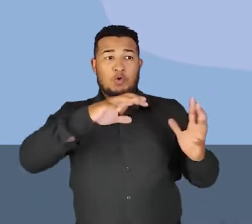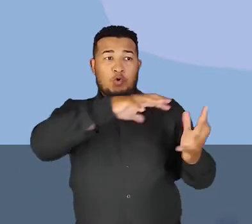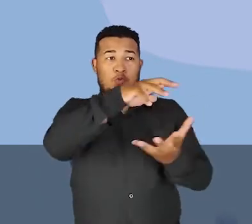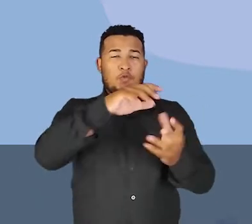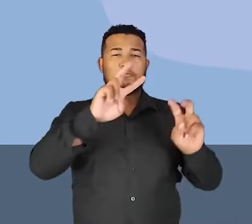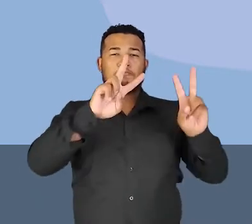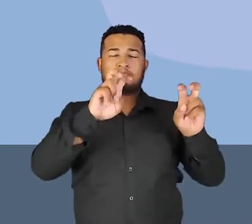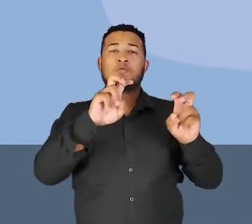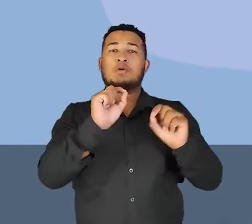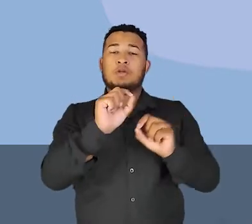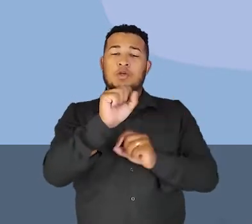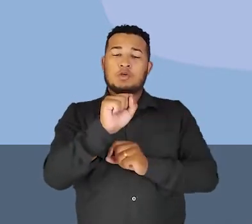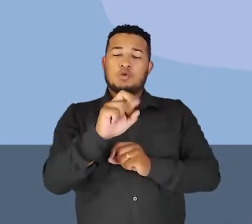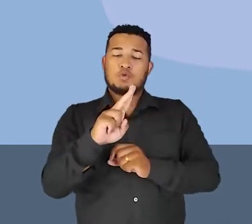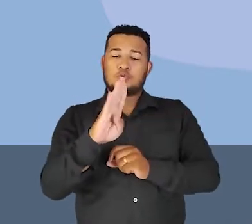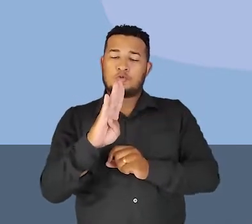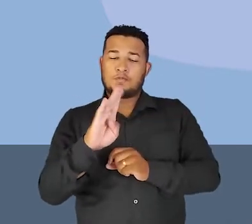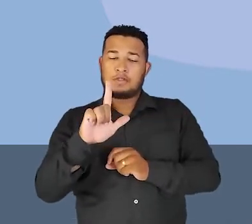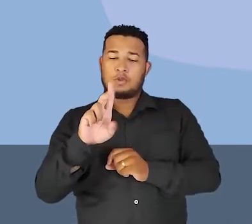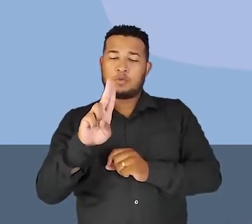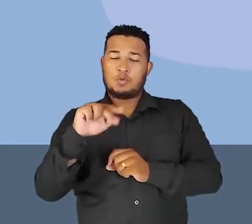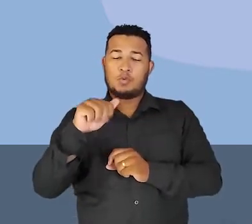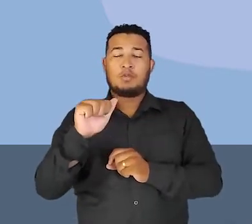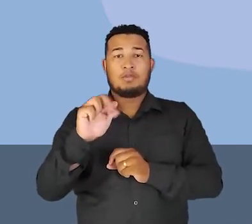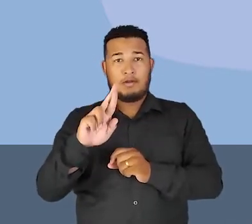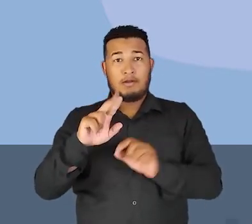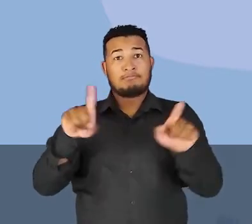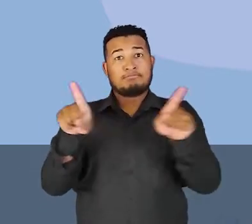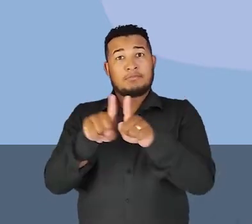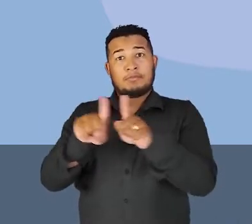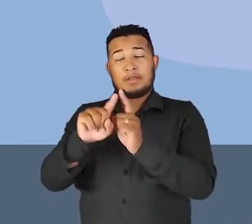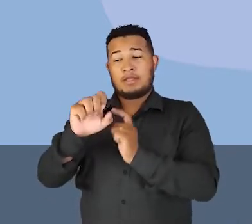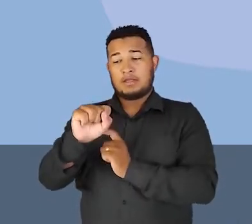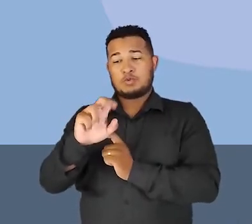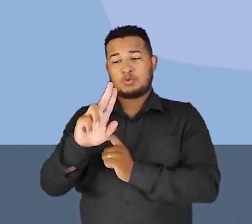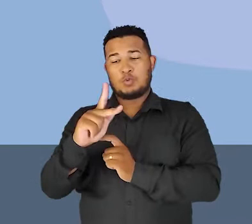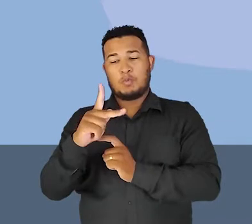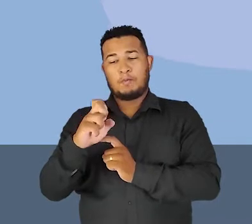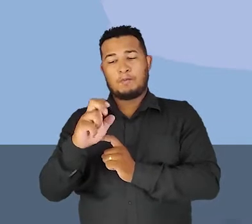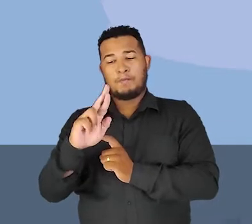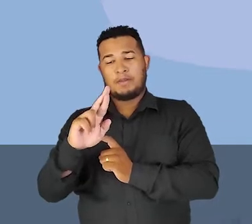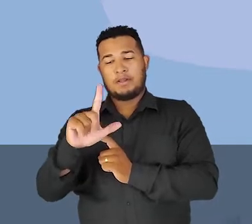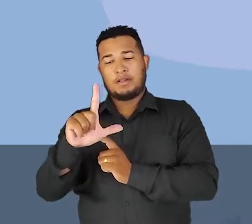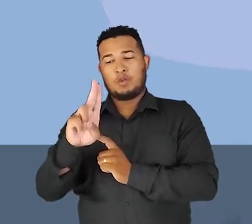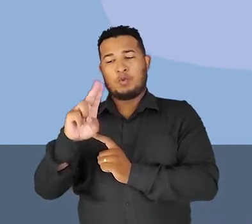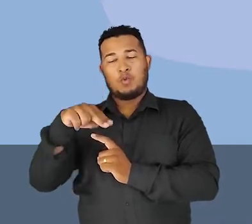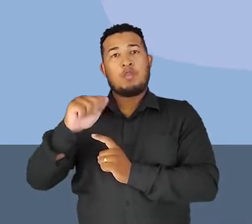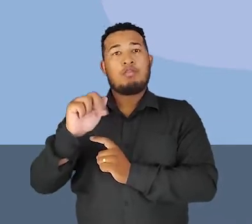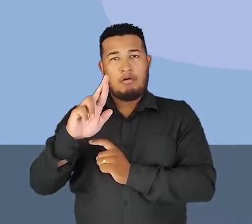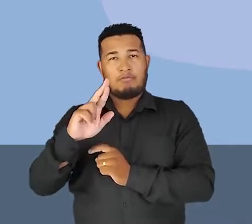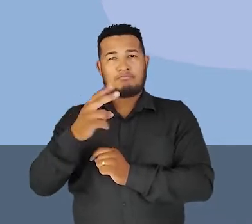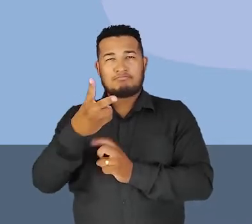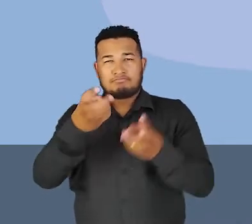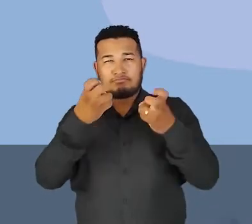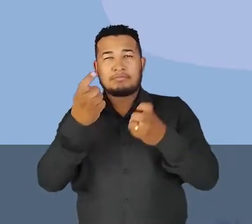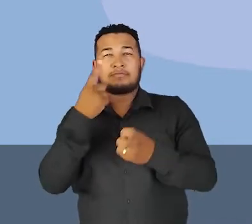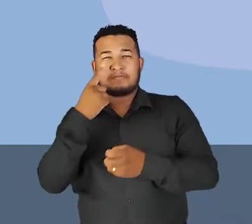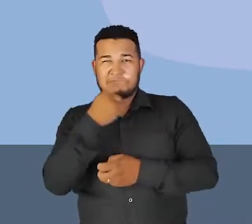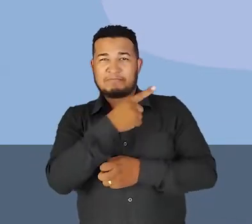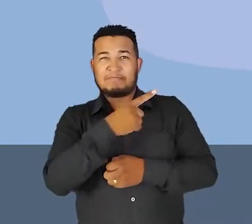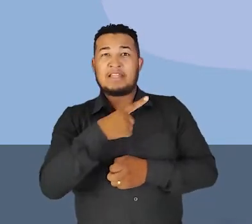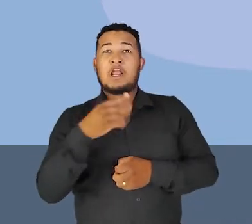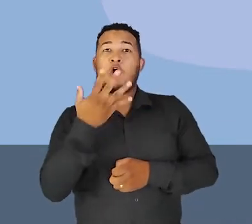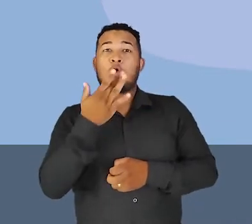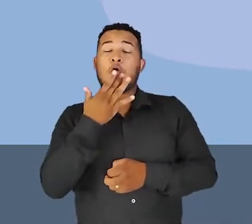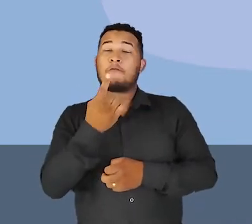mundo supralunar. Vamos observar a figura. Observe que nessa figura existe uma flecha com a cor vermelha.